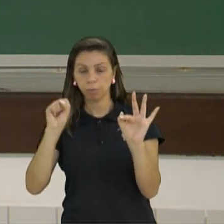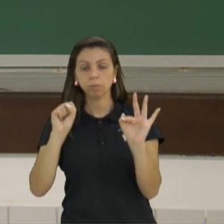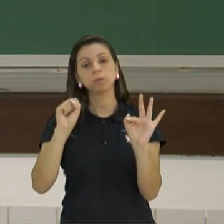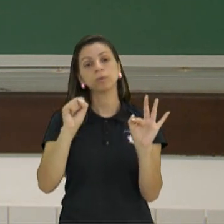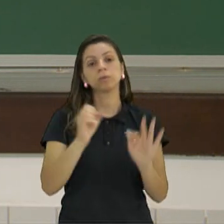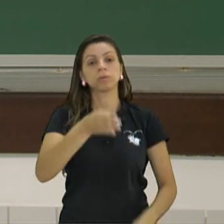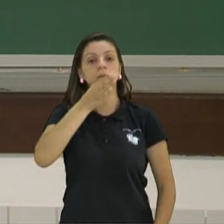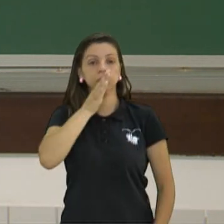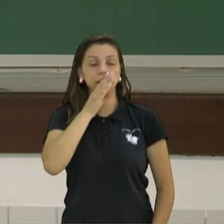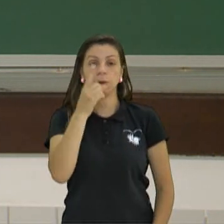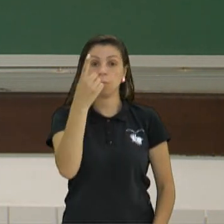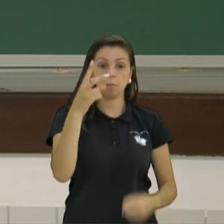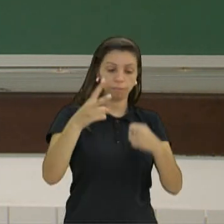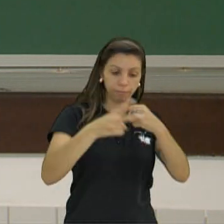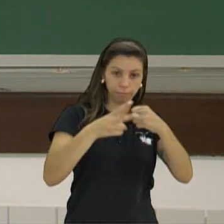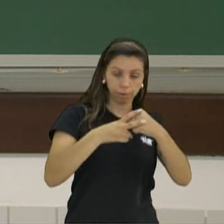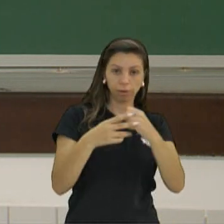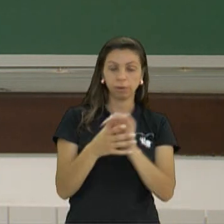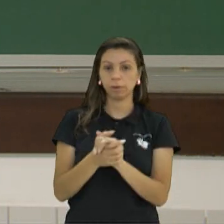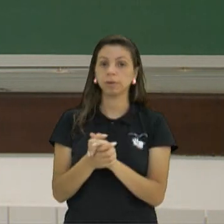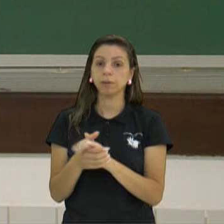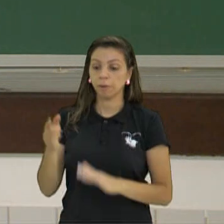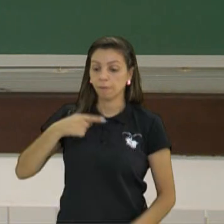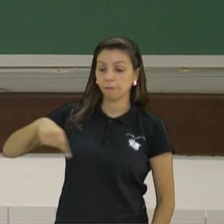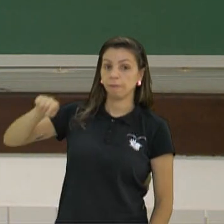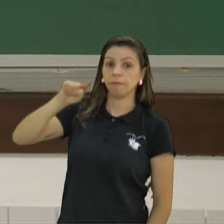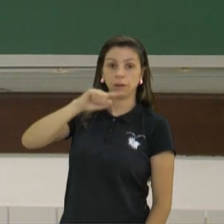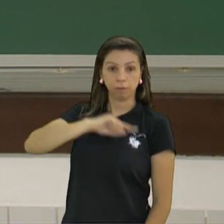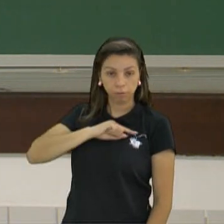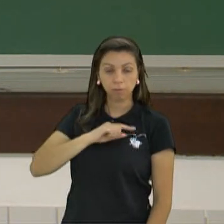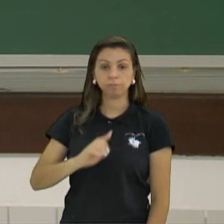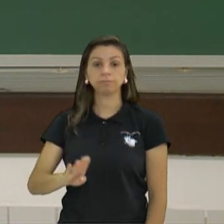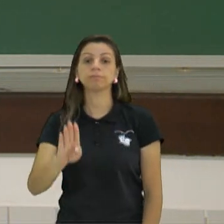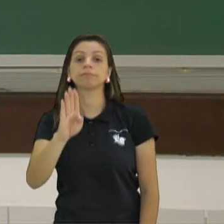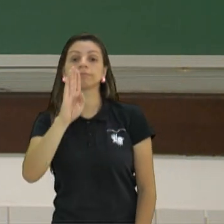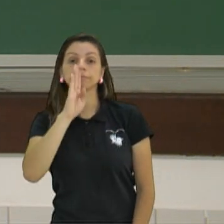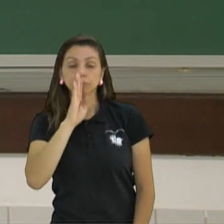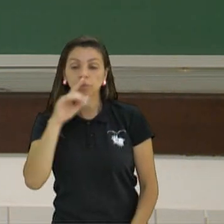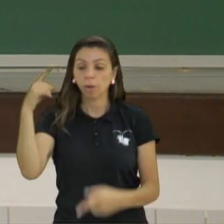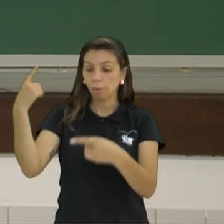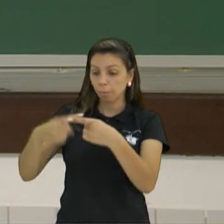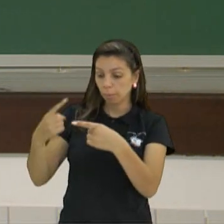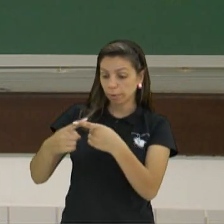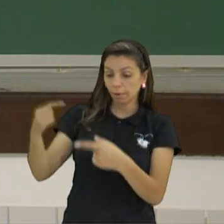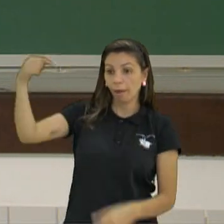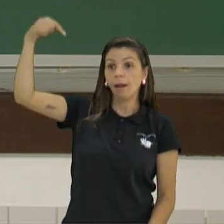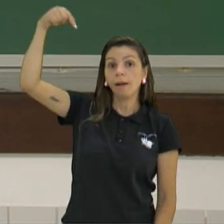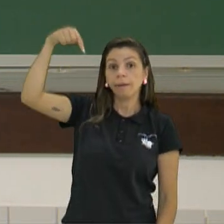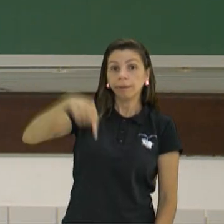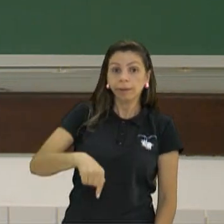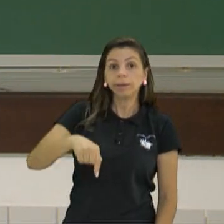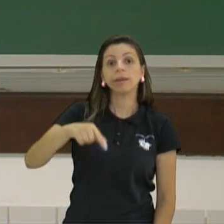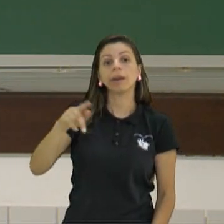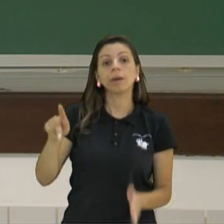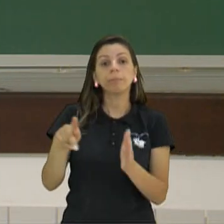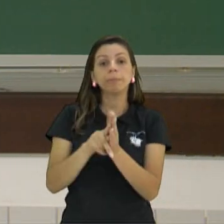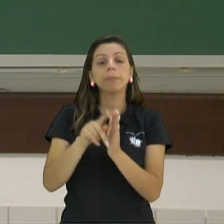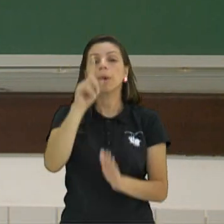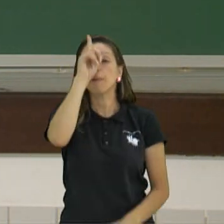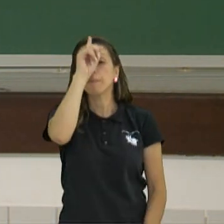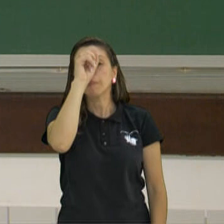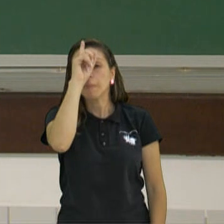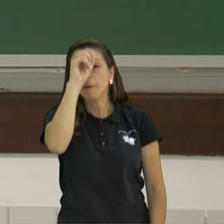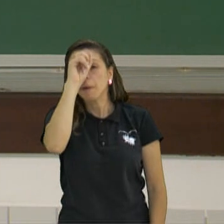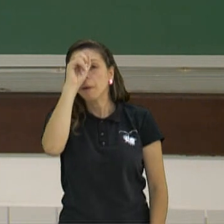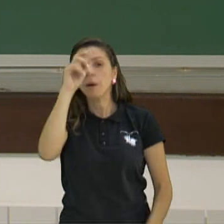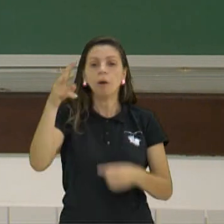Agora aqui, ó, façamos silêncio, porque aqui é uma área hospitalar. Olha o verbo